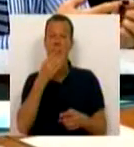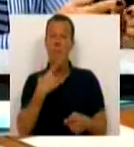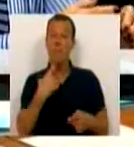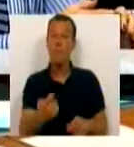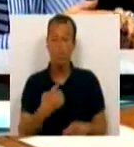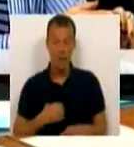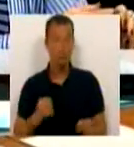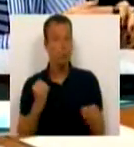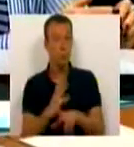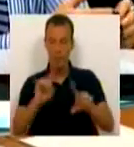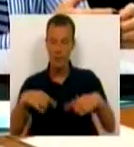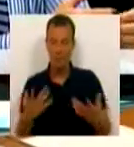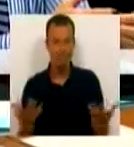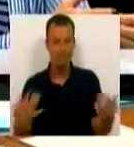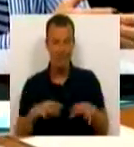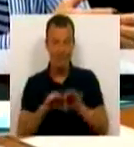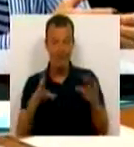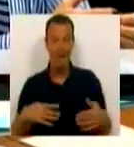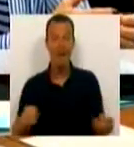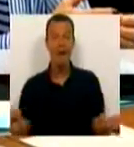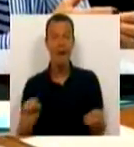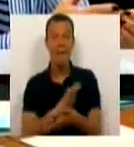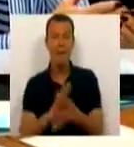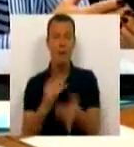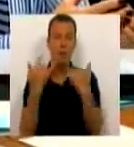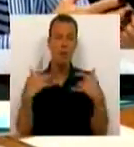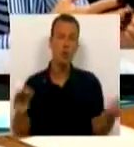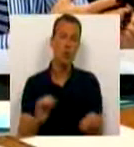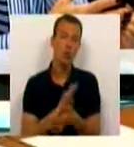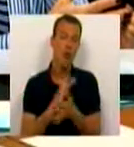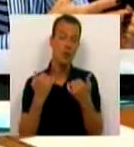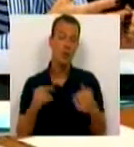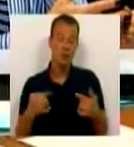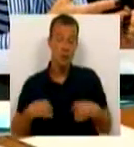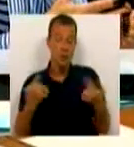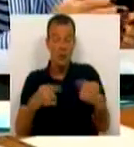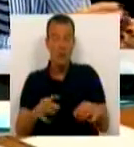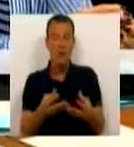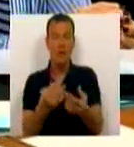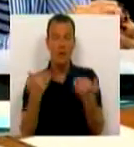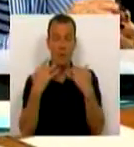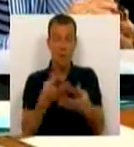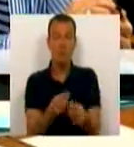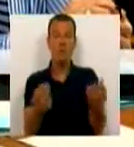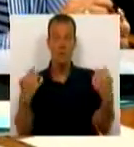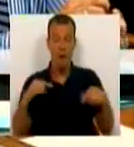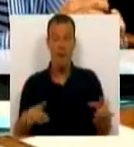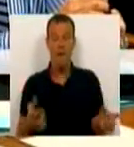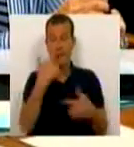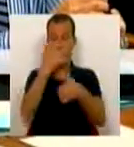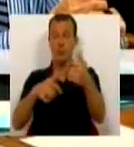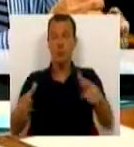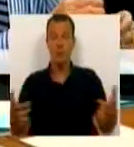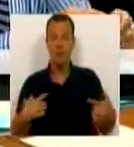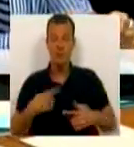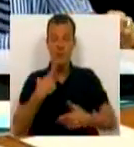de lhe perguntar outra coisa, conforme notícias de jornais. Nós também temos muita informação que chega às pessoas e que as pessoas